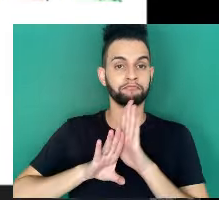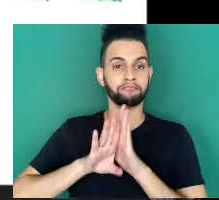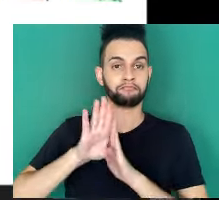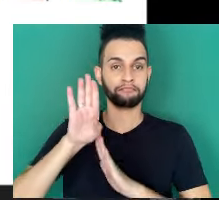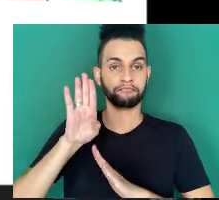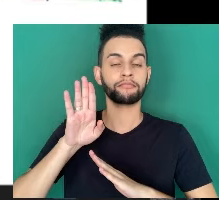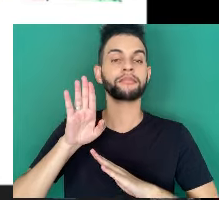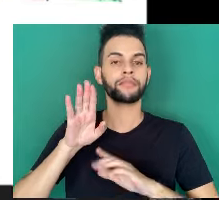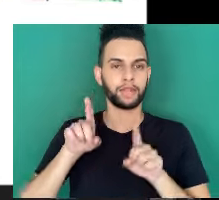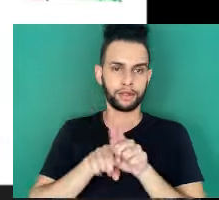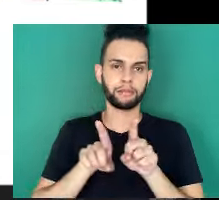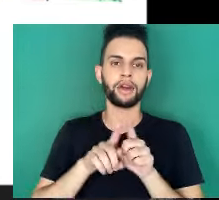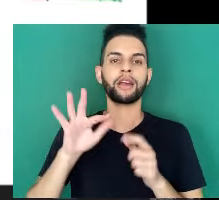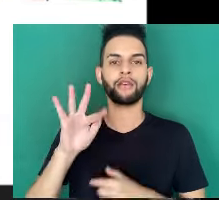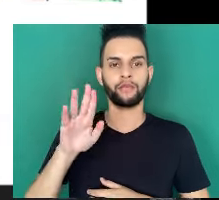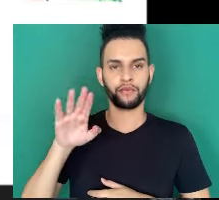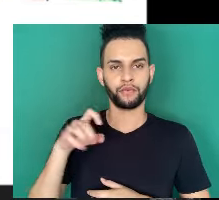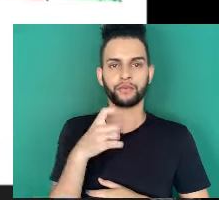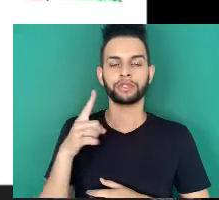a função aumenta.